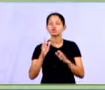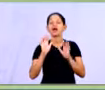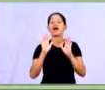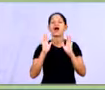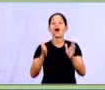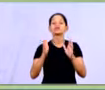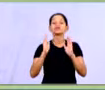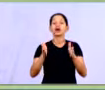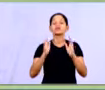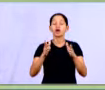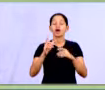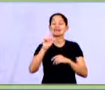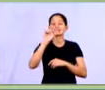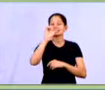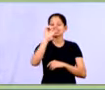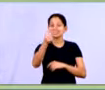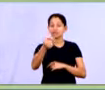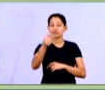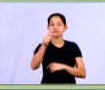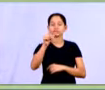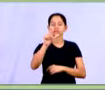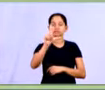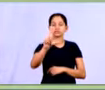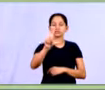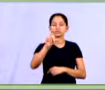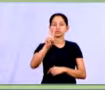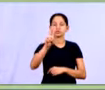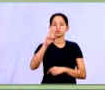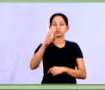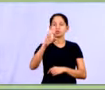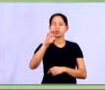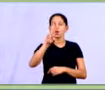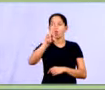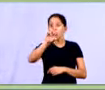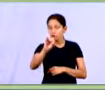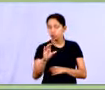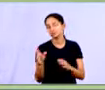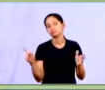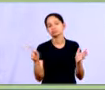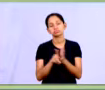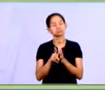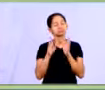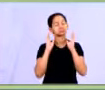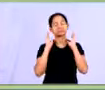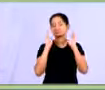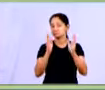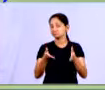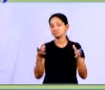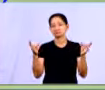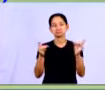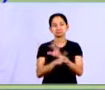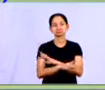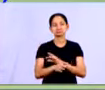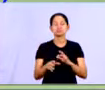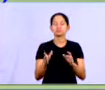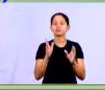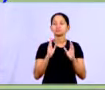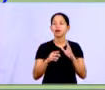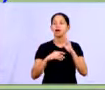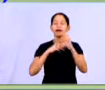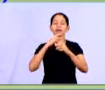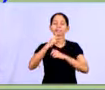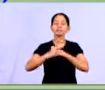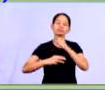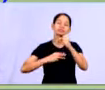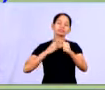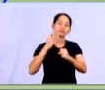assim sucessivamente até chegar no seu retorno do capital investido no projeto B, que é 3 anos e meio,